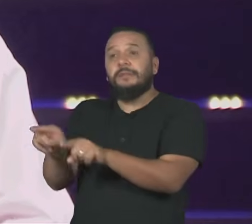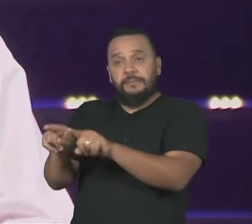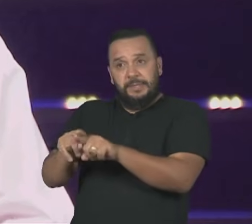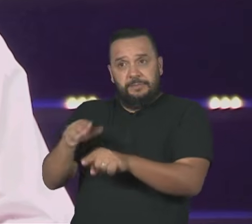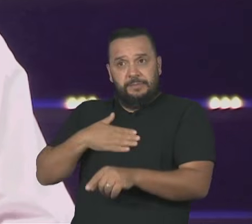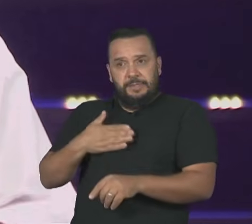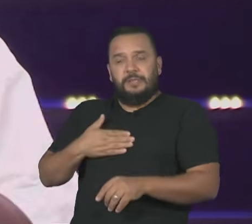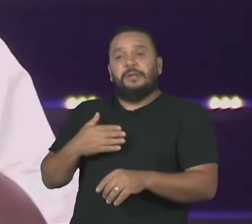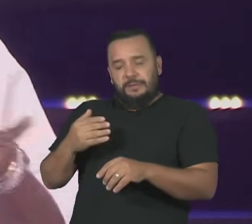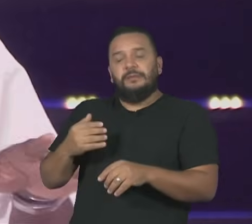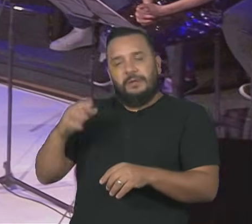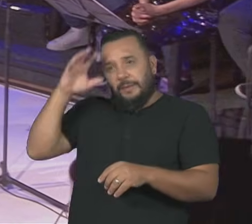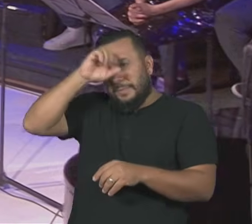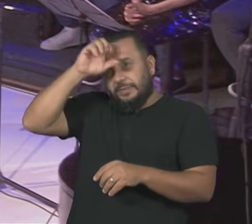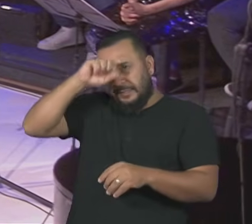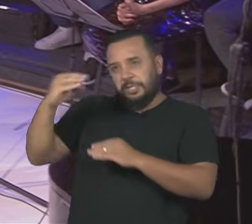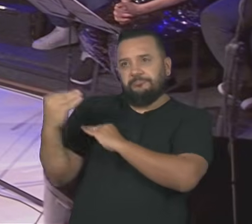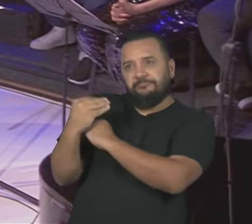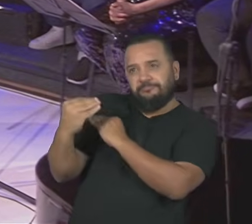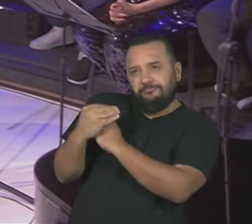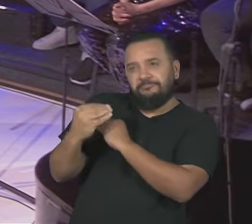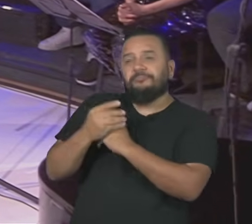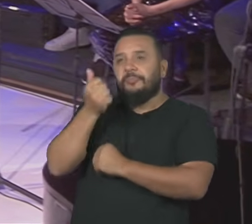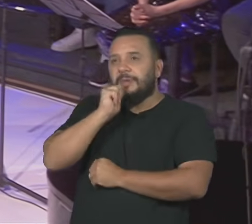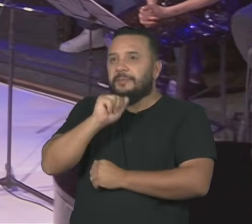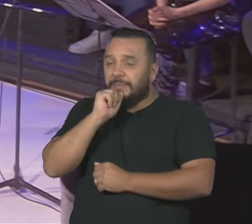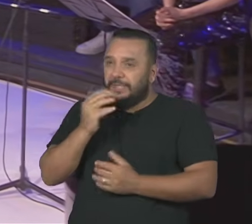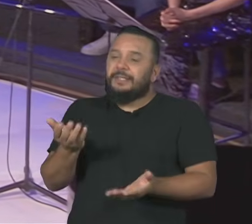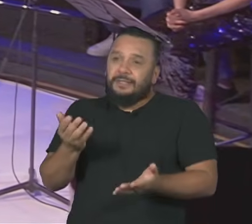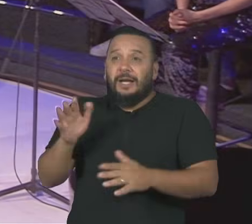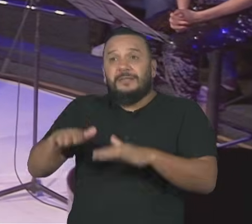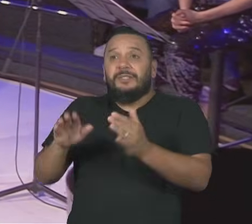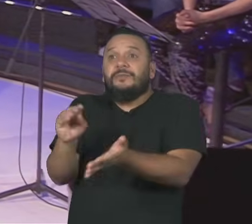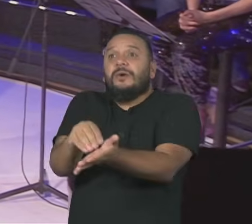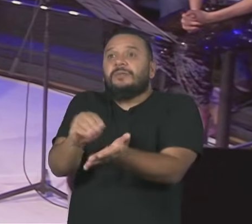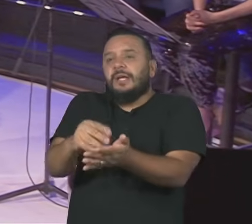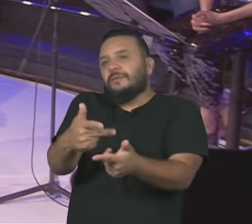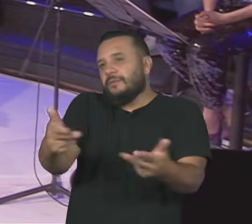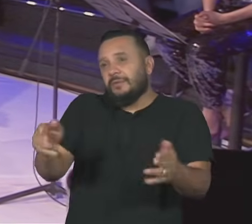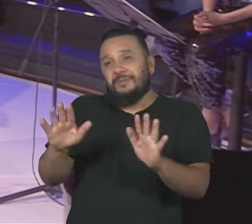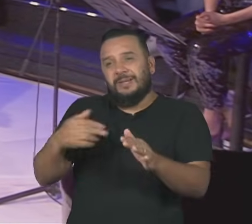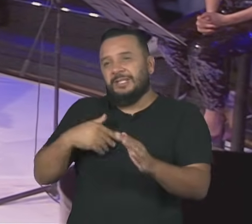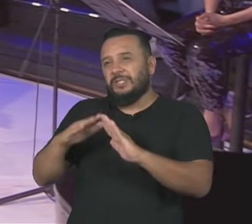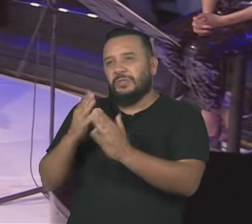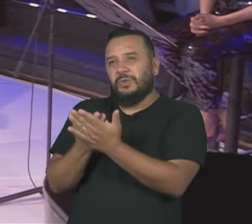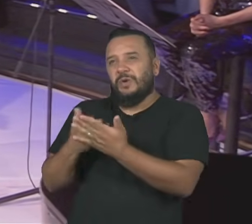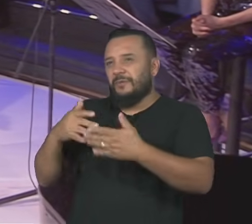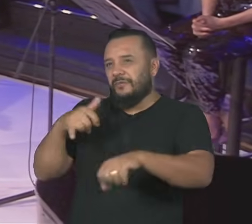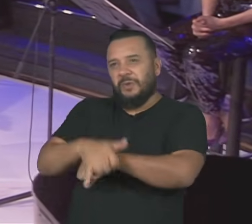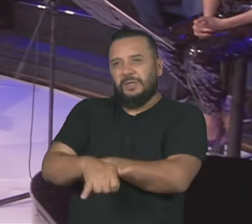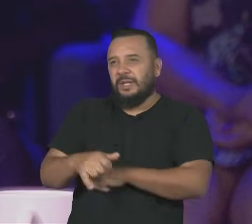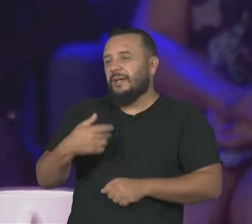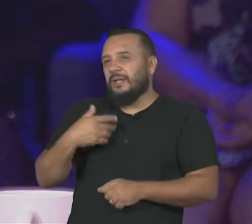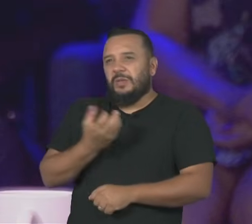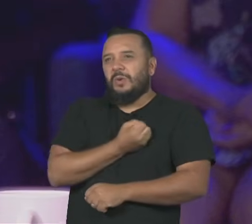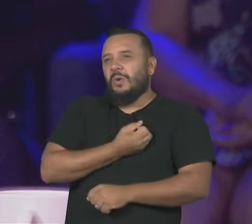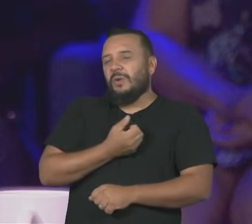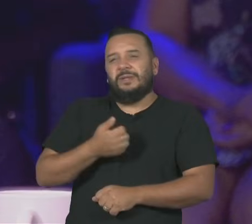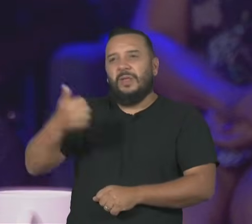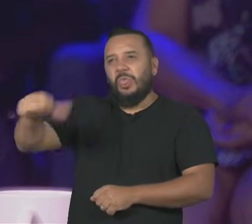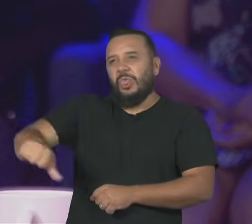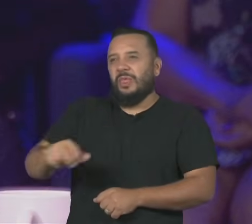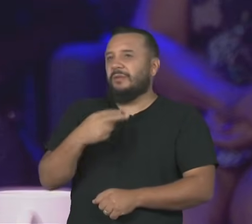assim. Então podia faltar qualquer coisa, menos faltar escola, faltar aula e estar mal no colégio e tudo.